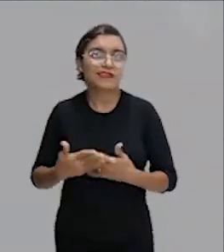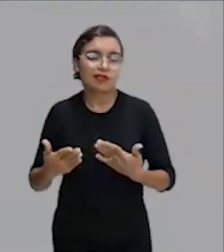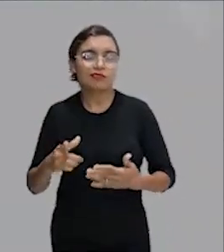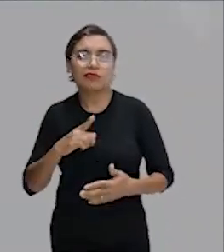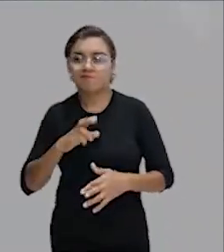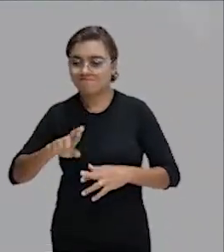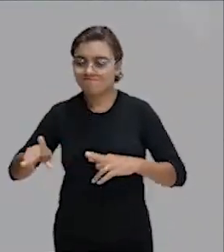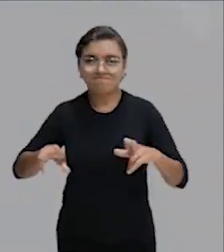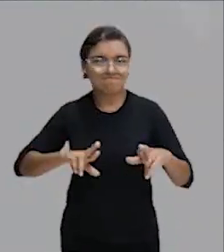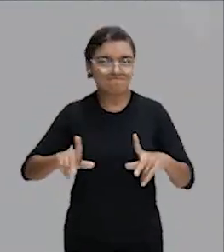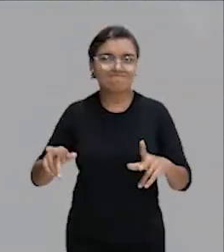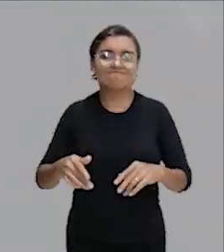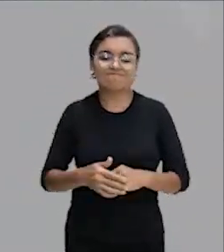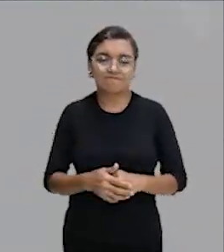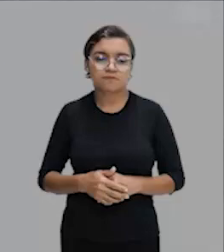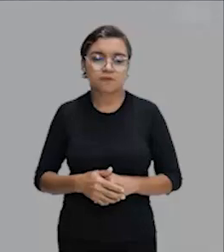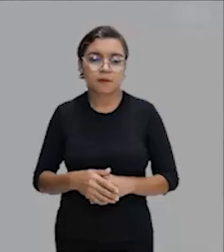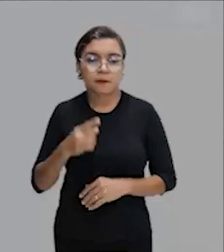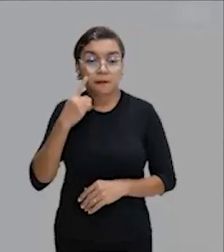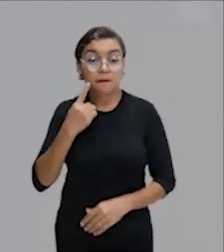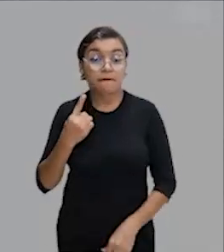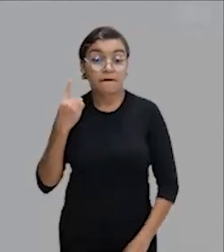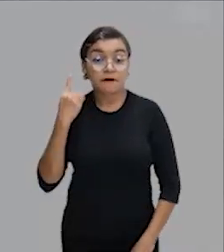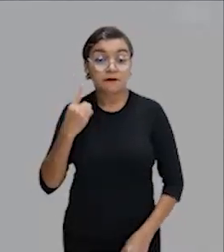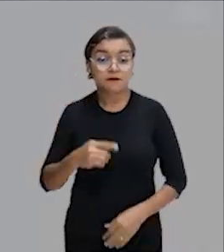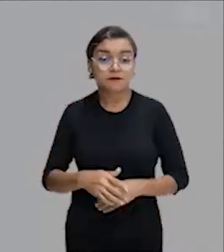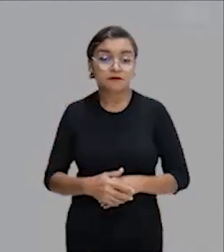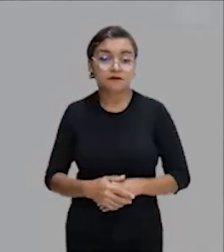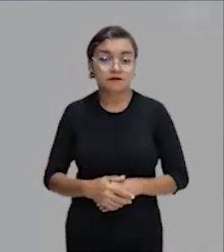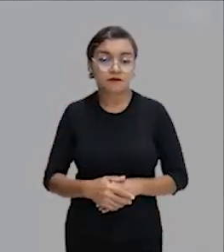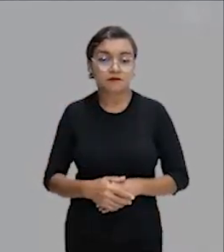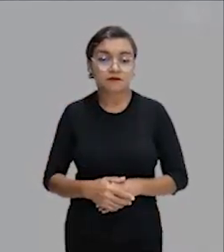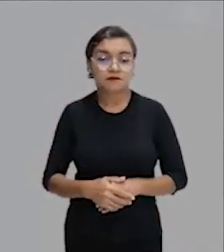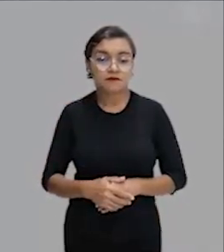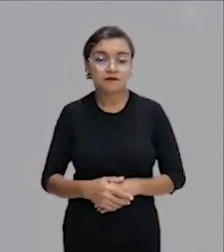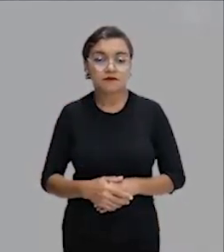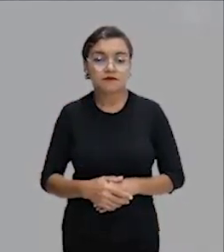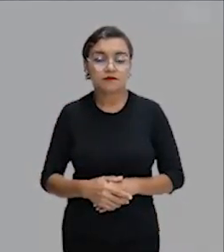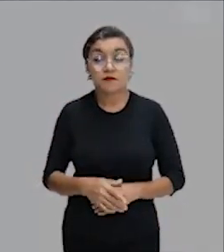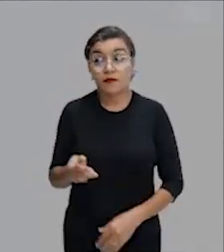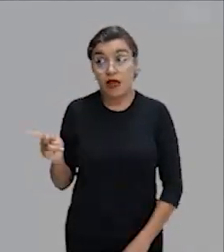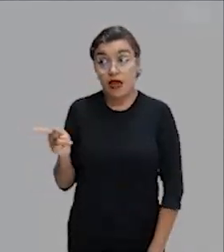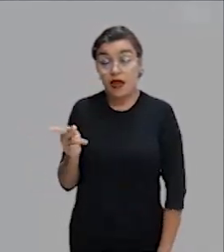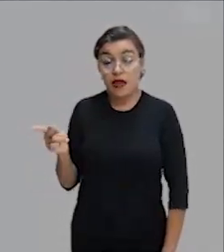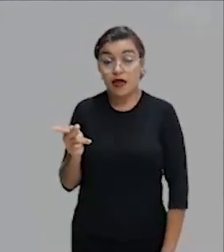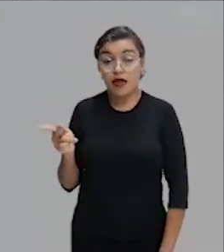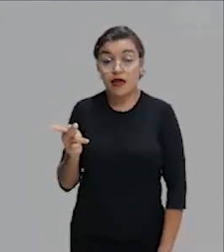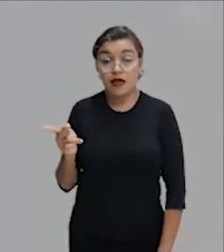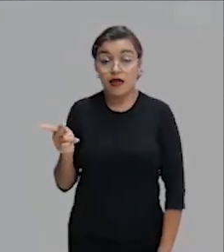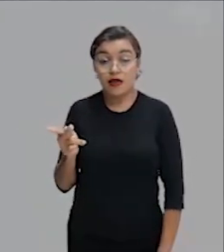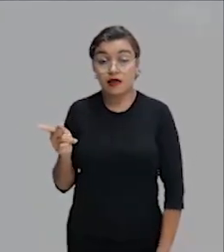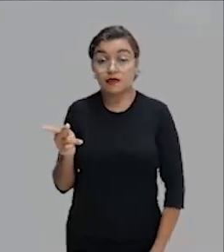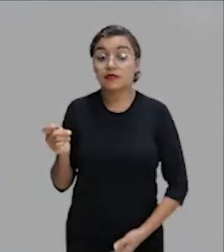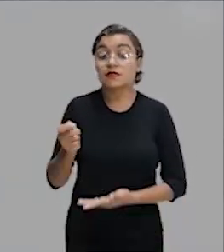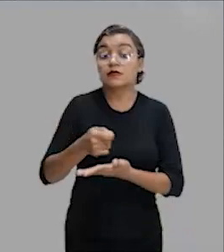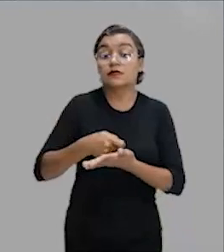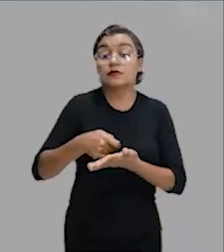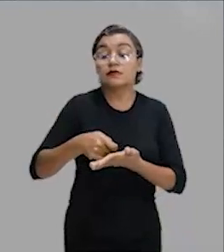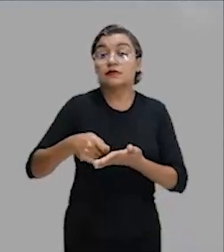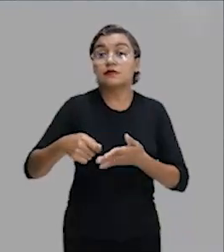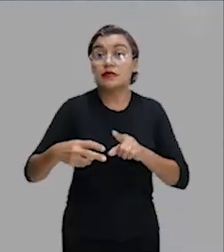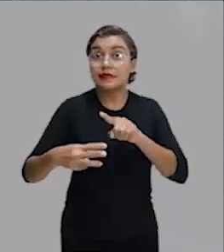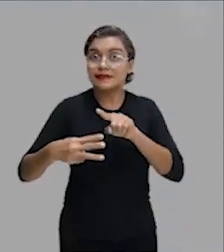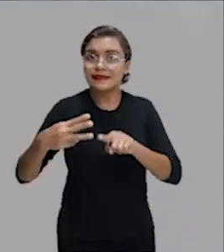essas diferenças. They have written 3 books. Eles têm escrito, ou eles escreveram,